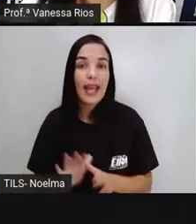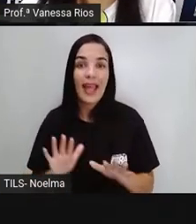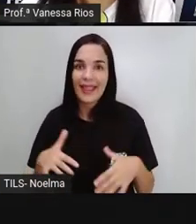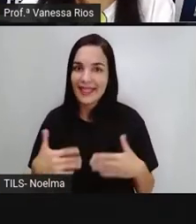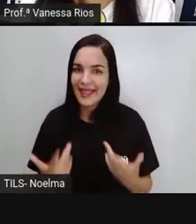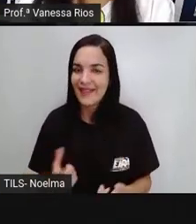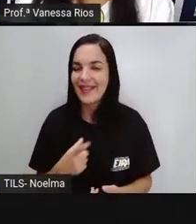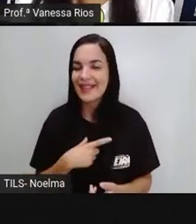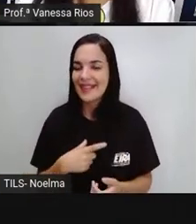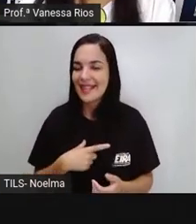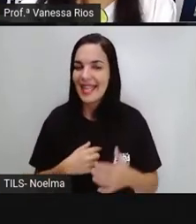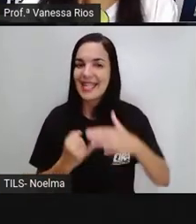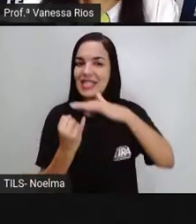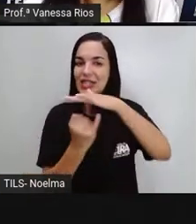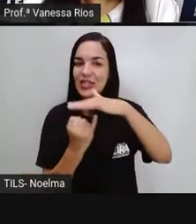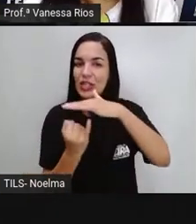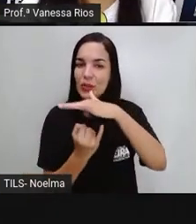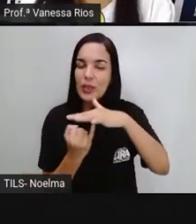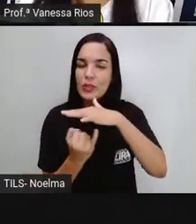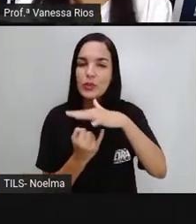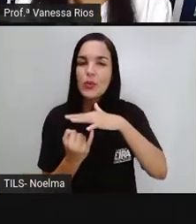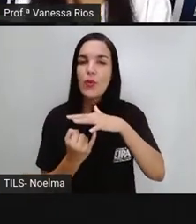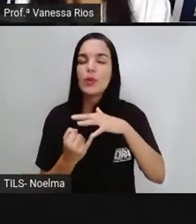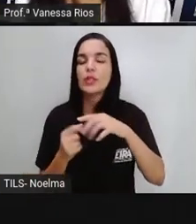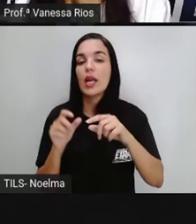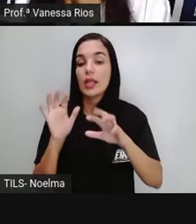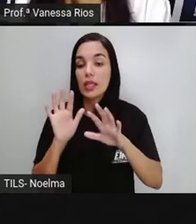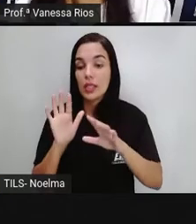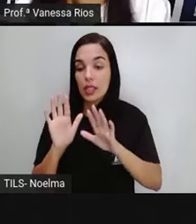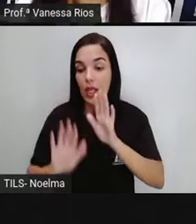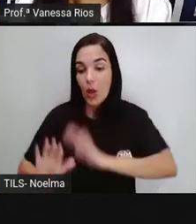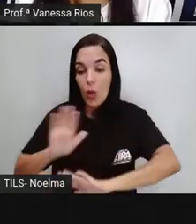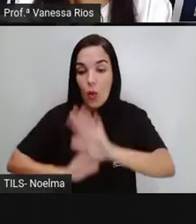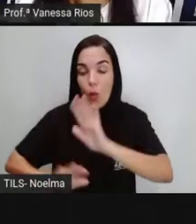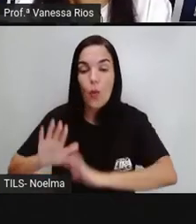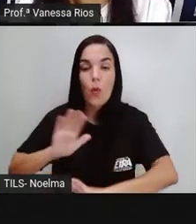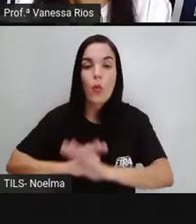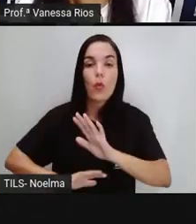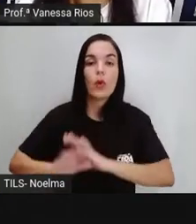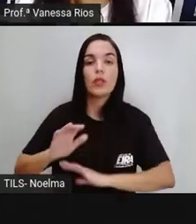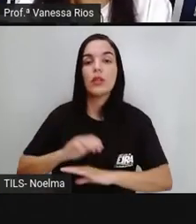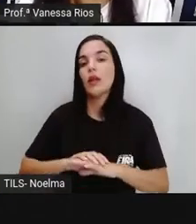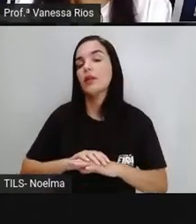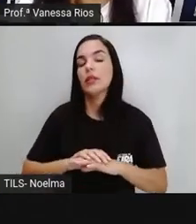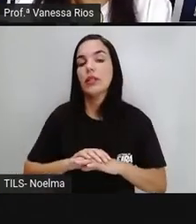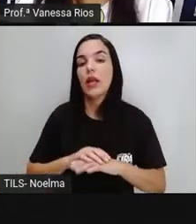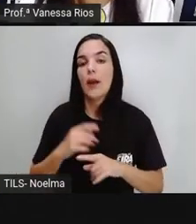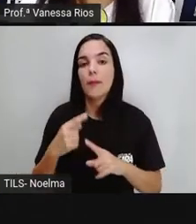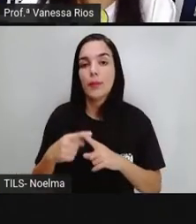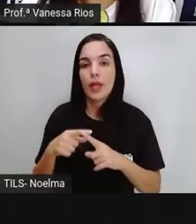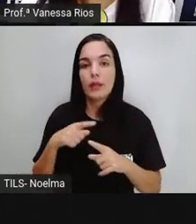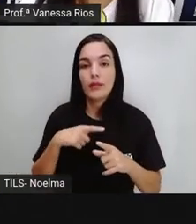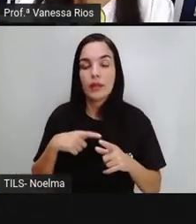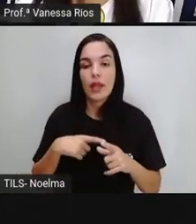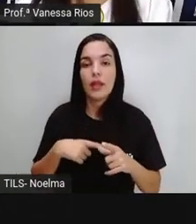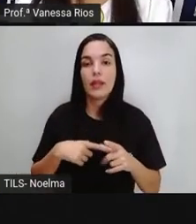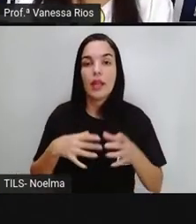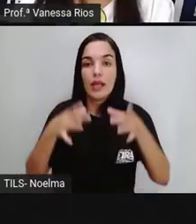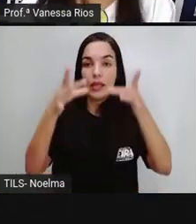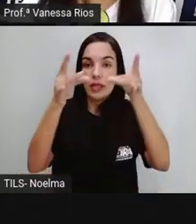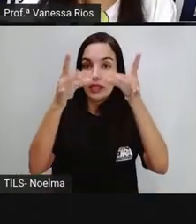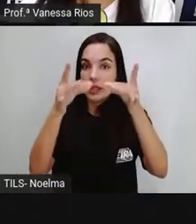tem essa função de identificar, de reconhecer através de critérios estabelecidos por cada um,